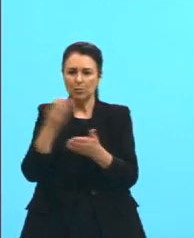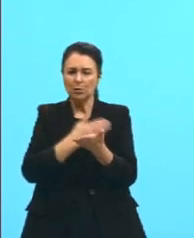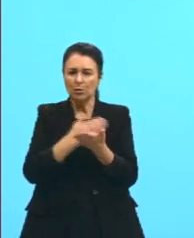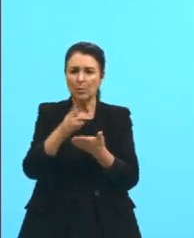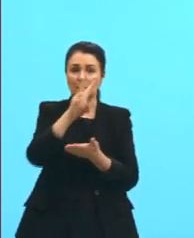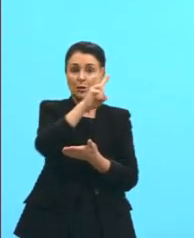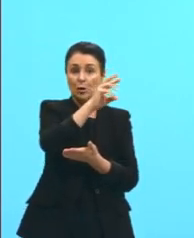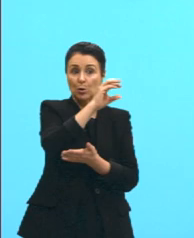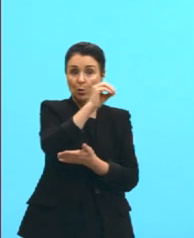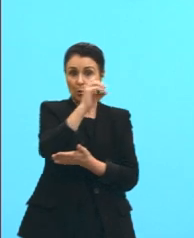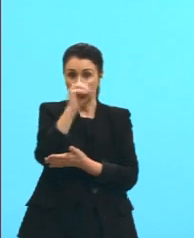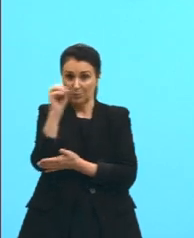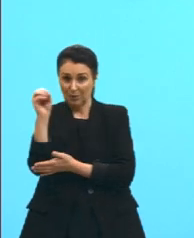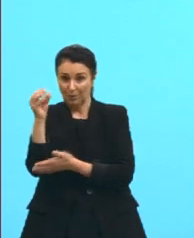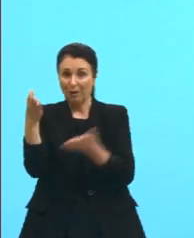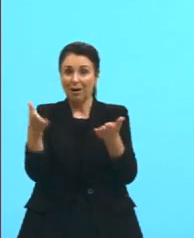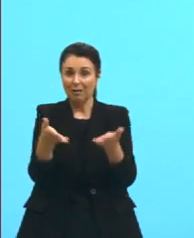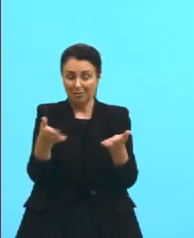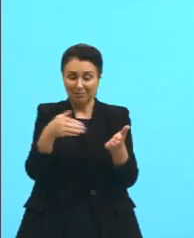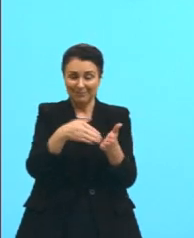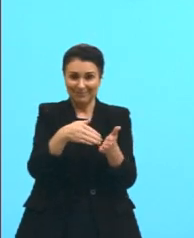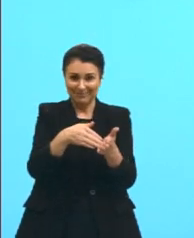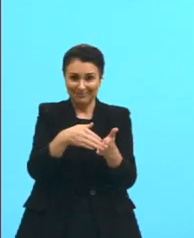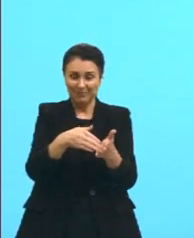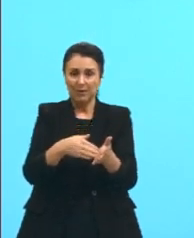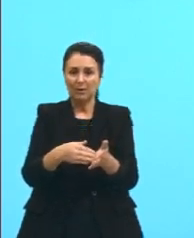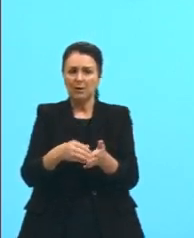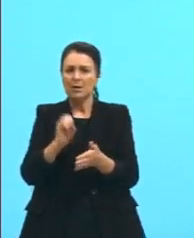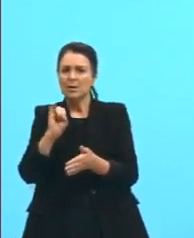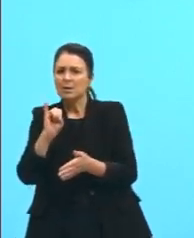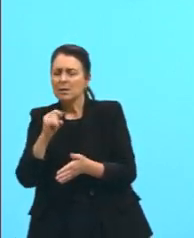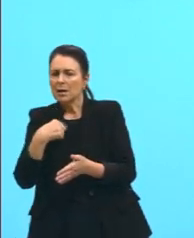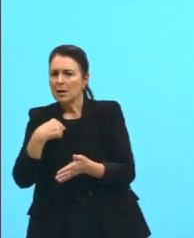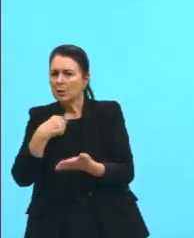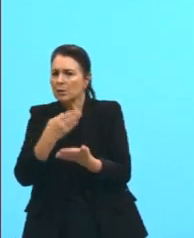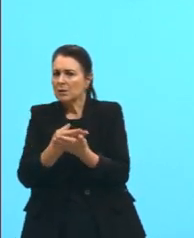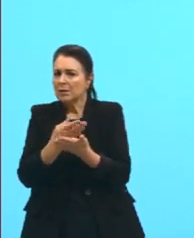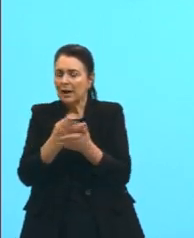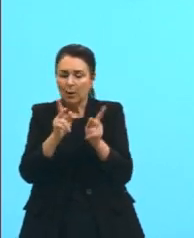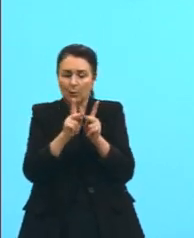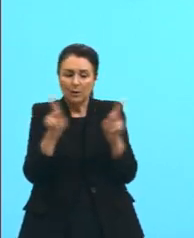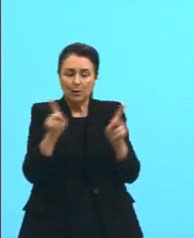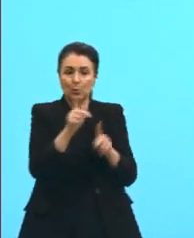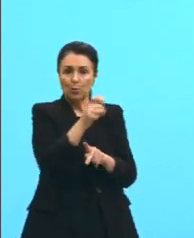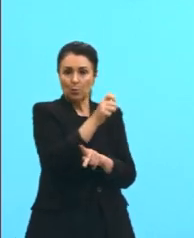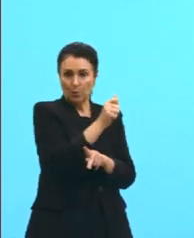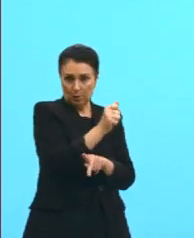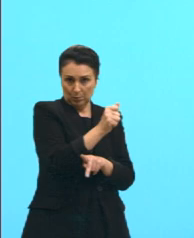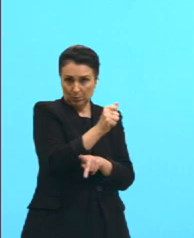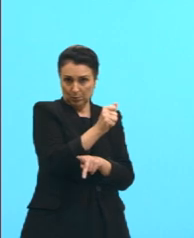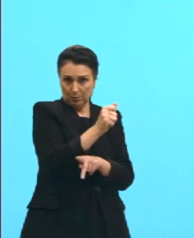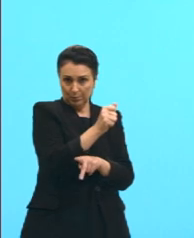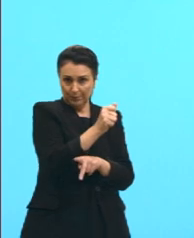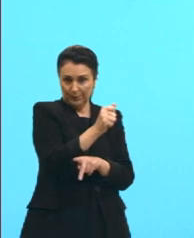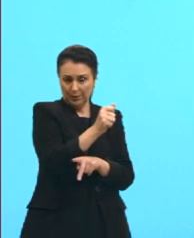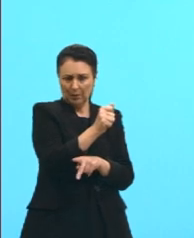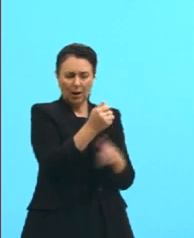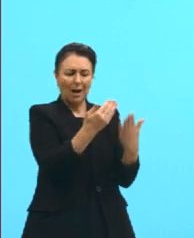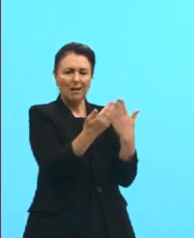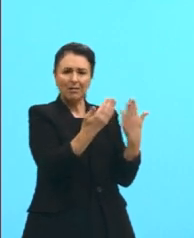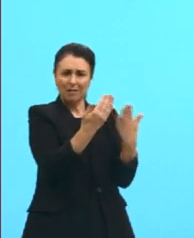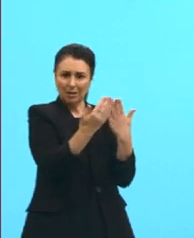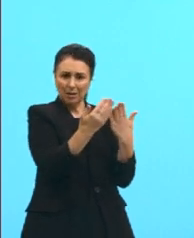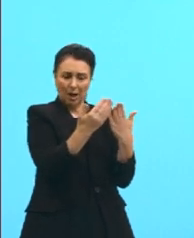agora tá se eu for estudar este período a aqui e